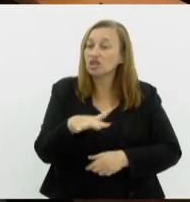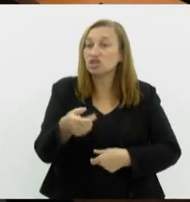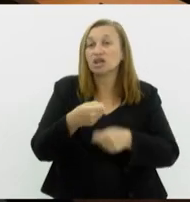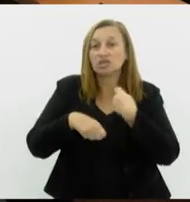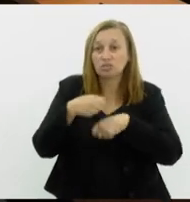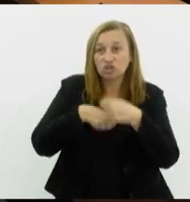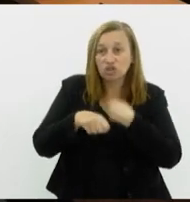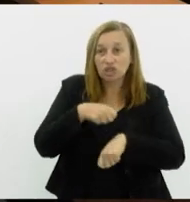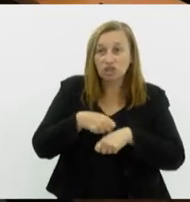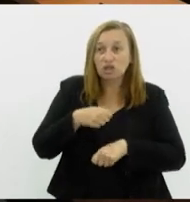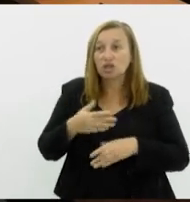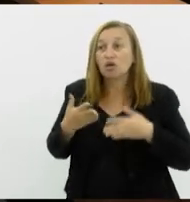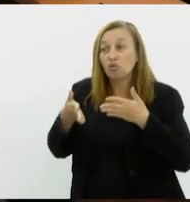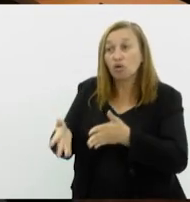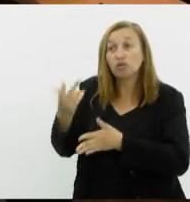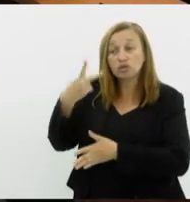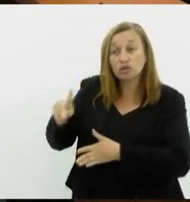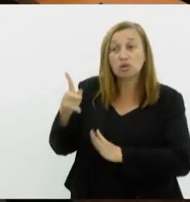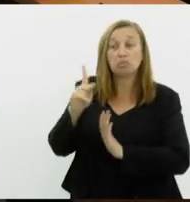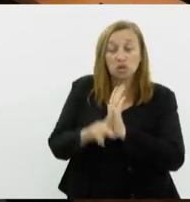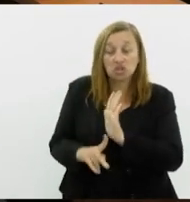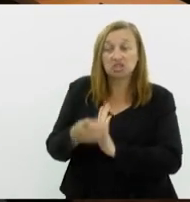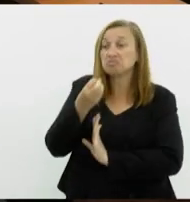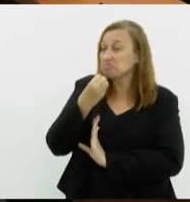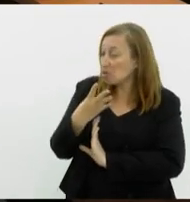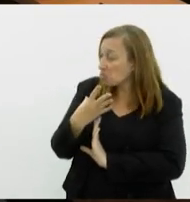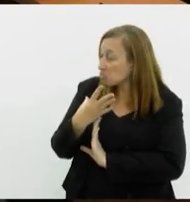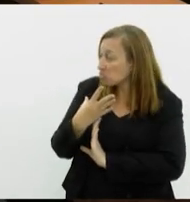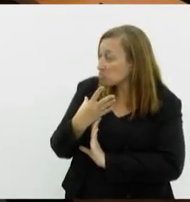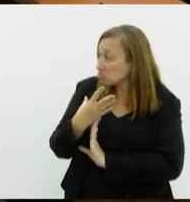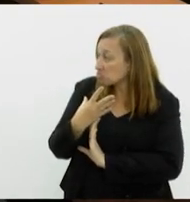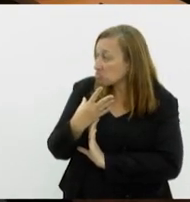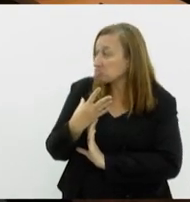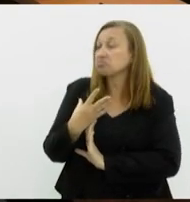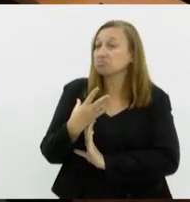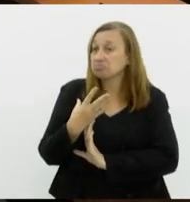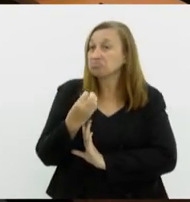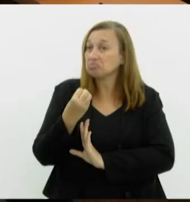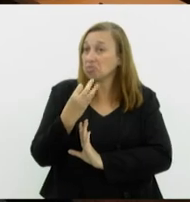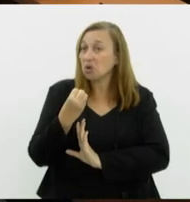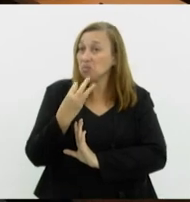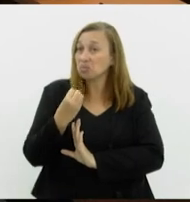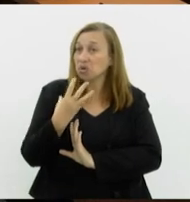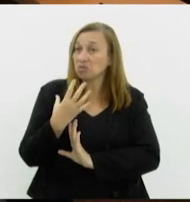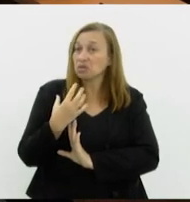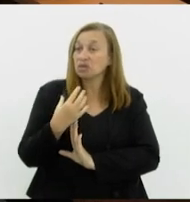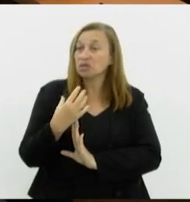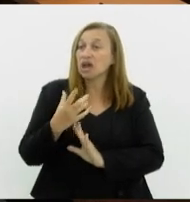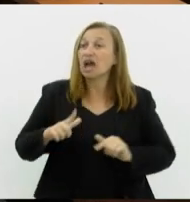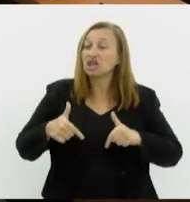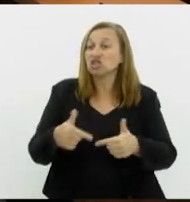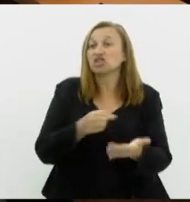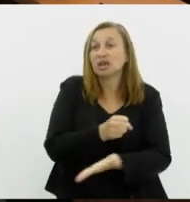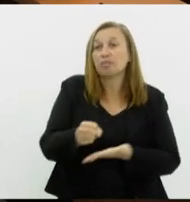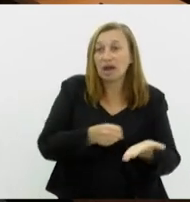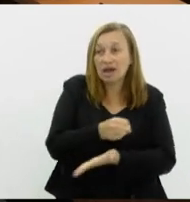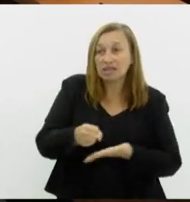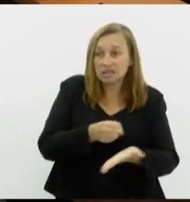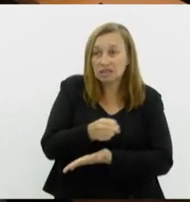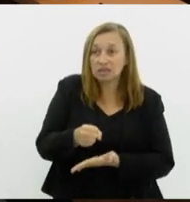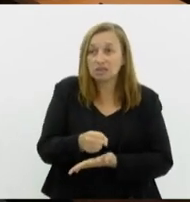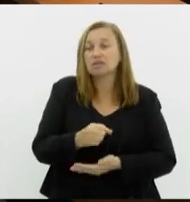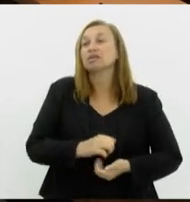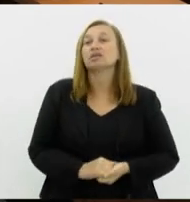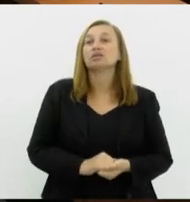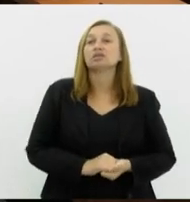que é o ponto do vosso projeto. Muito pertinente. Combater pela base. A base é a